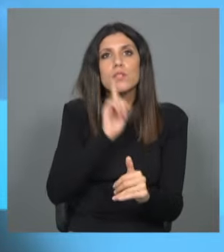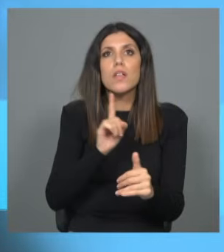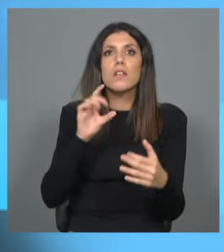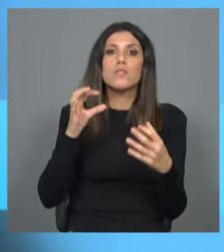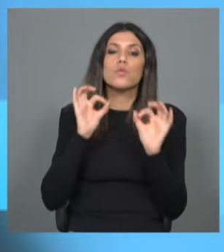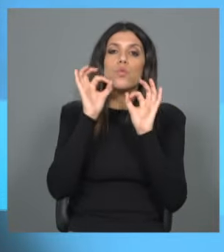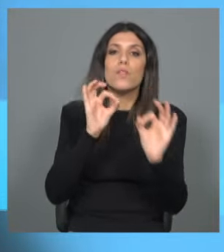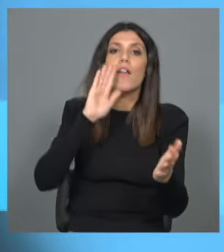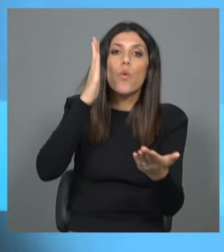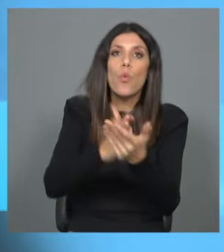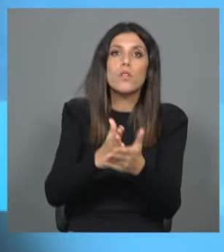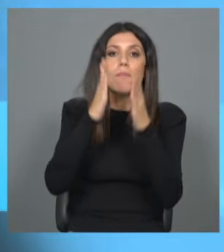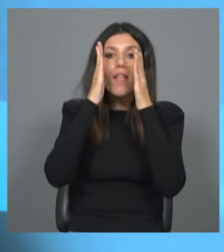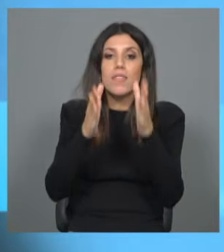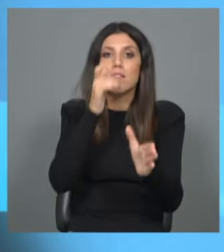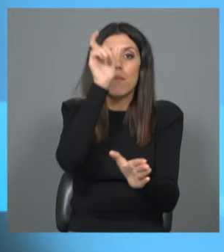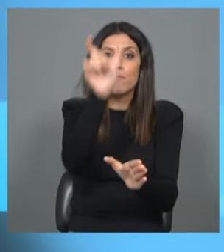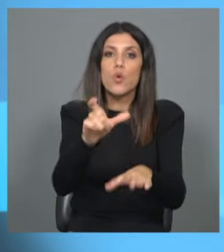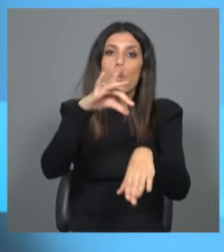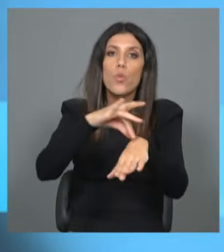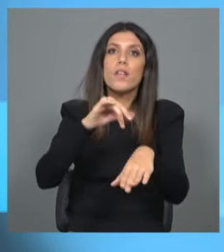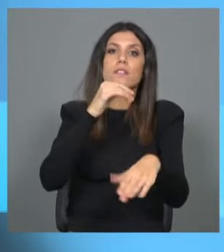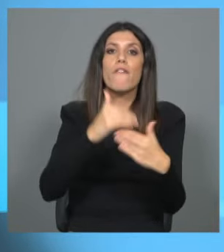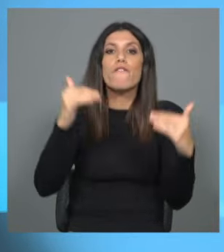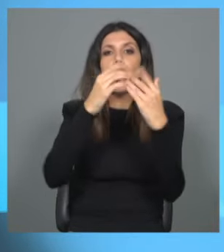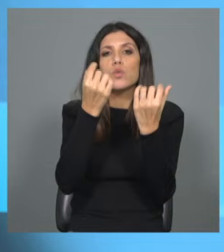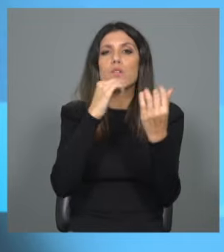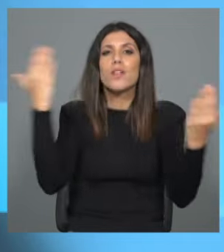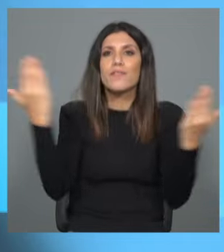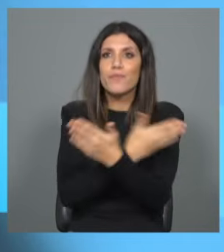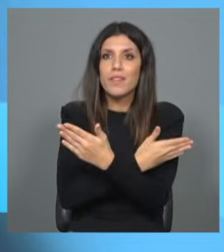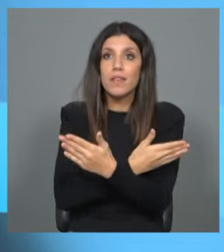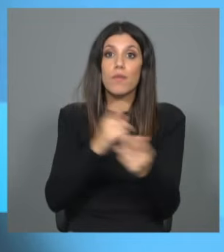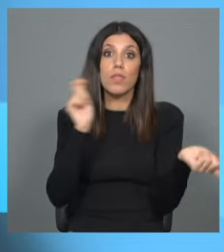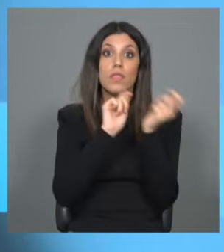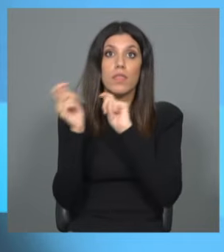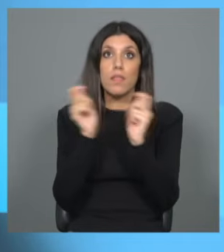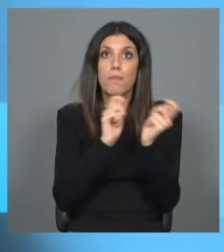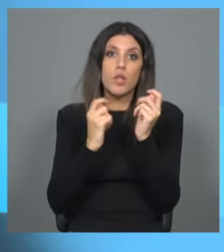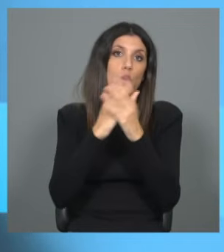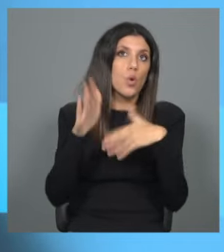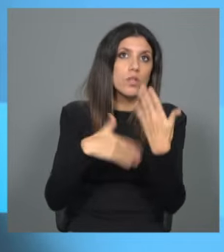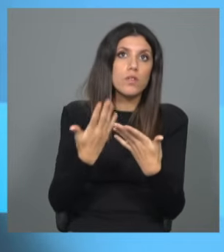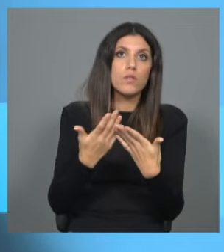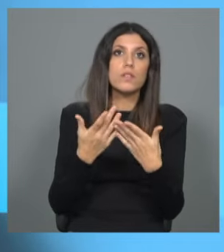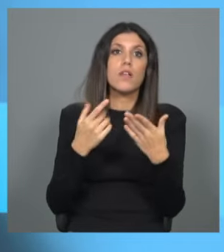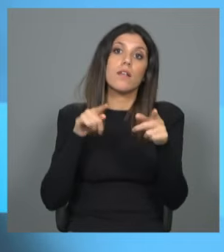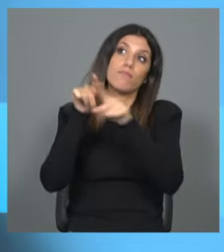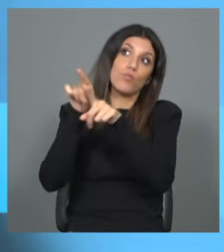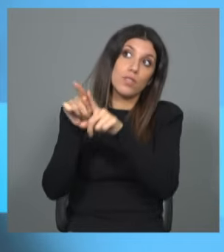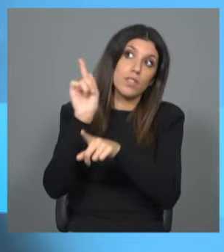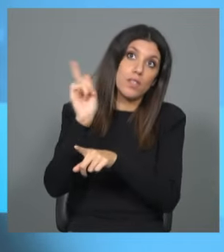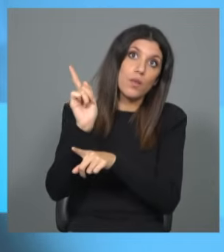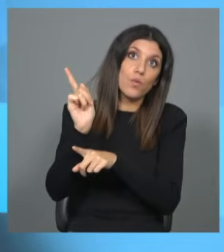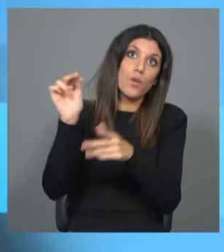cuidados paliativos e a atenção a ter em doentes em fase terminal. E sem dúvida nenhuma que este é um debate a continuar no ambiente político que aguarda